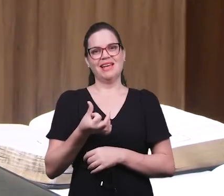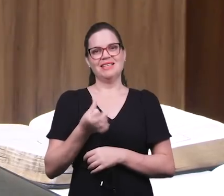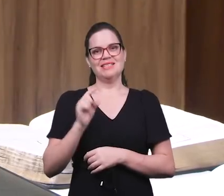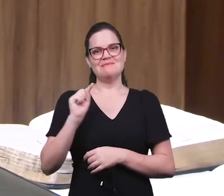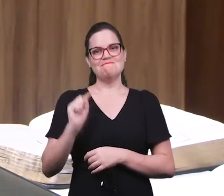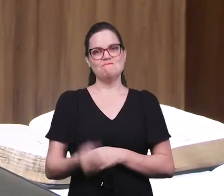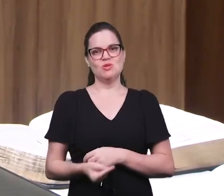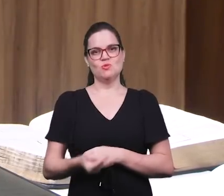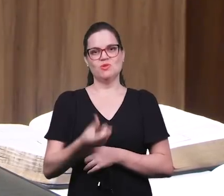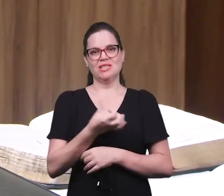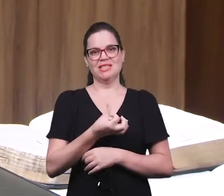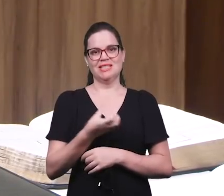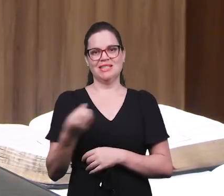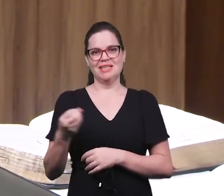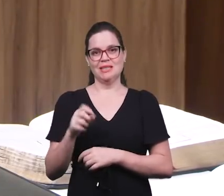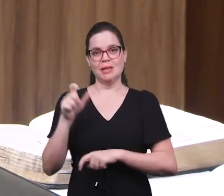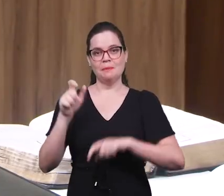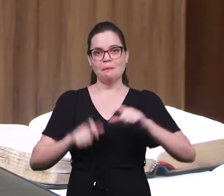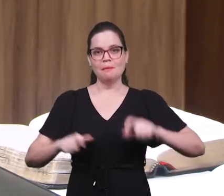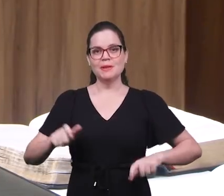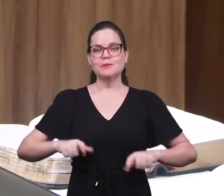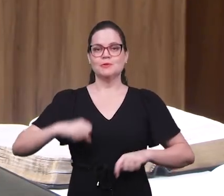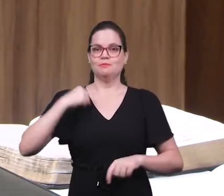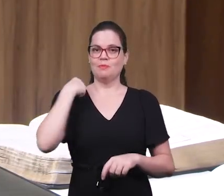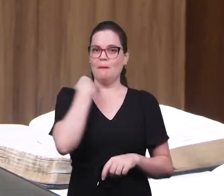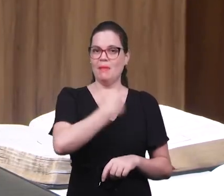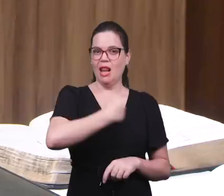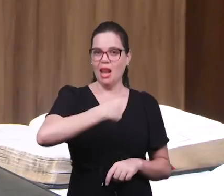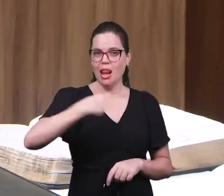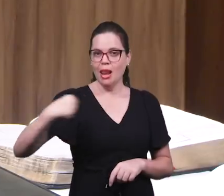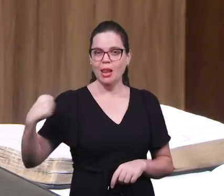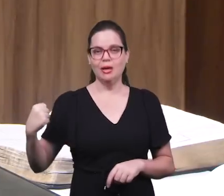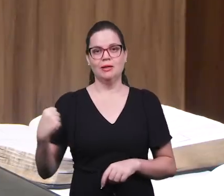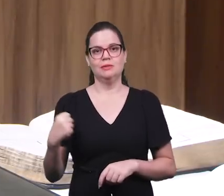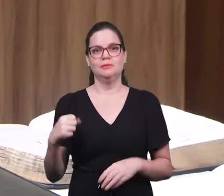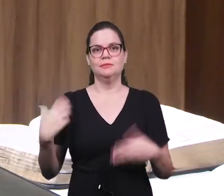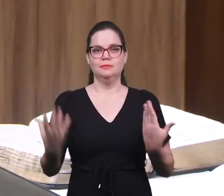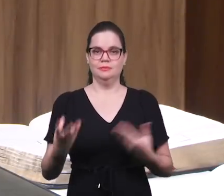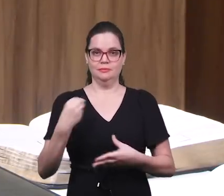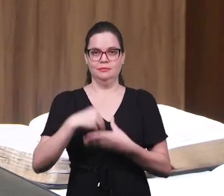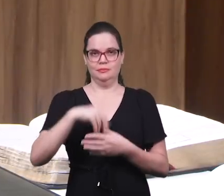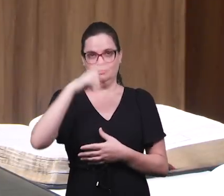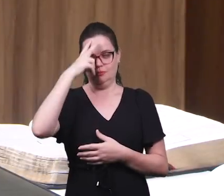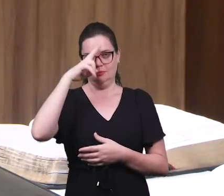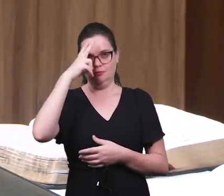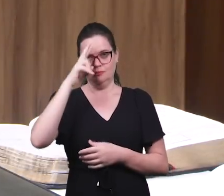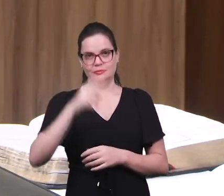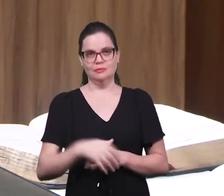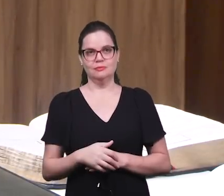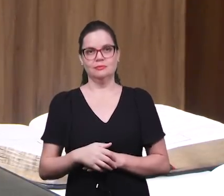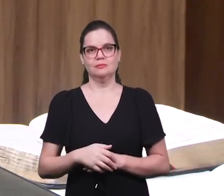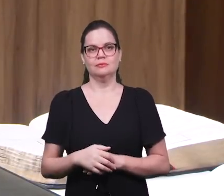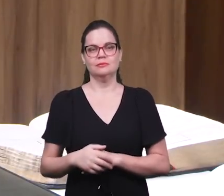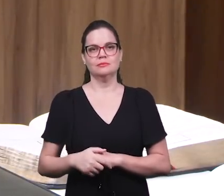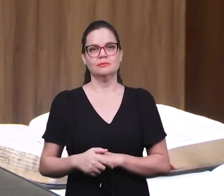executados. Soldados que ele mandou executar. Você vai vendo a história. Já estamos aqui no oitavo, que é